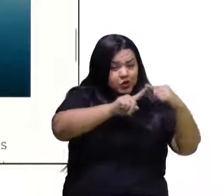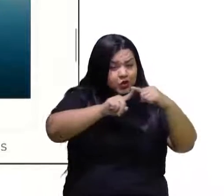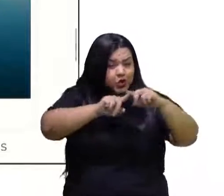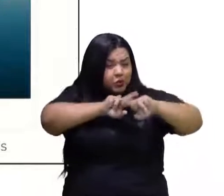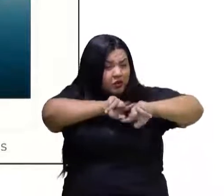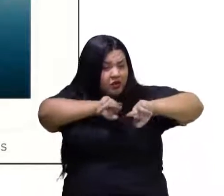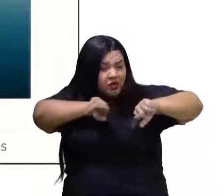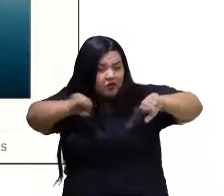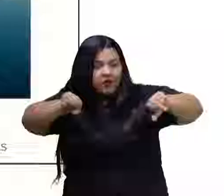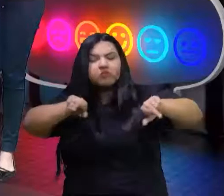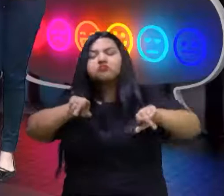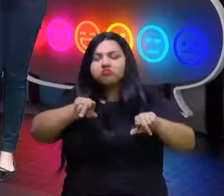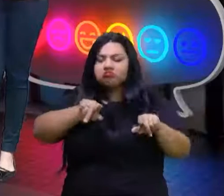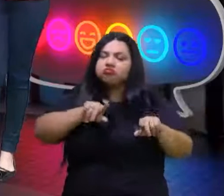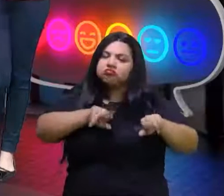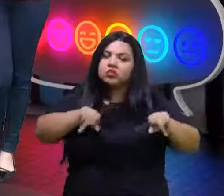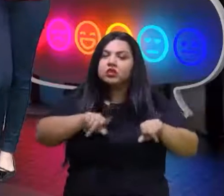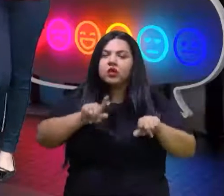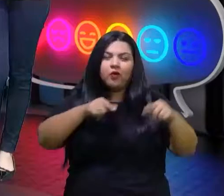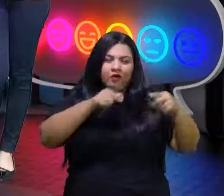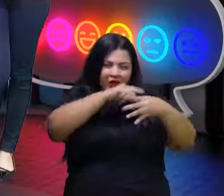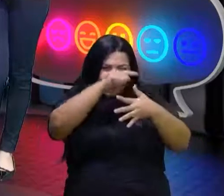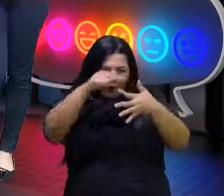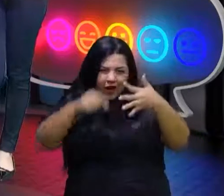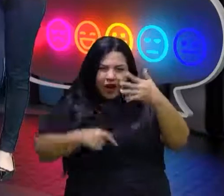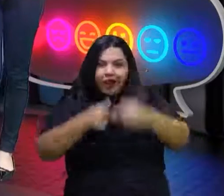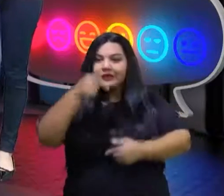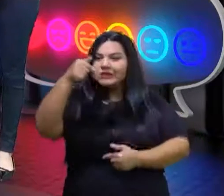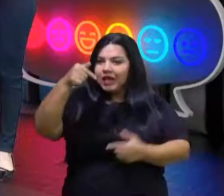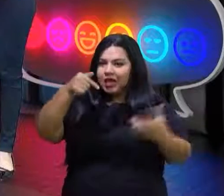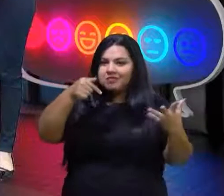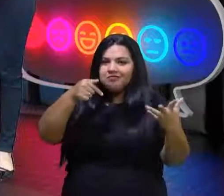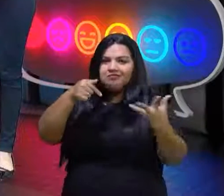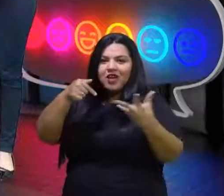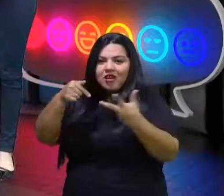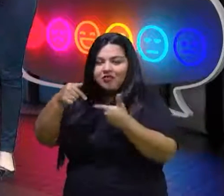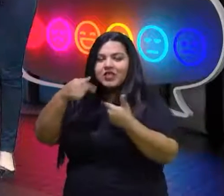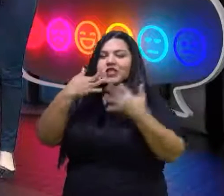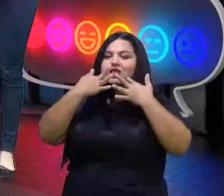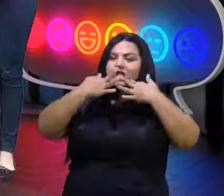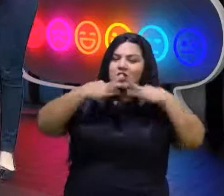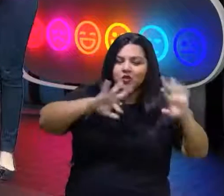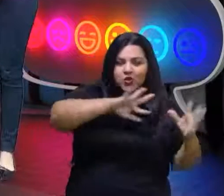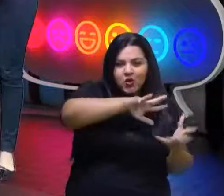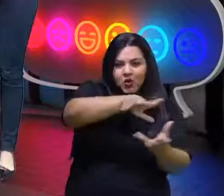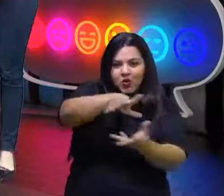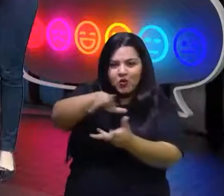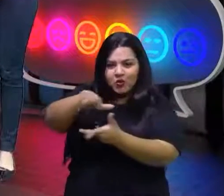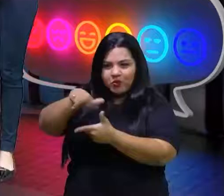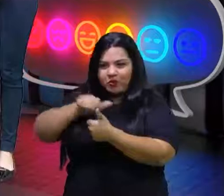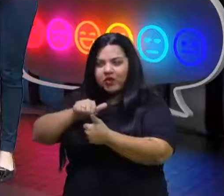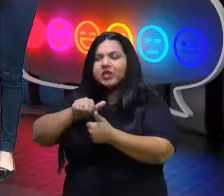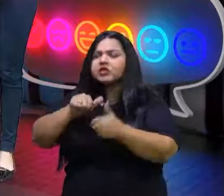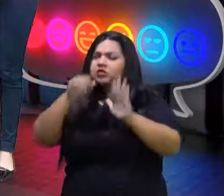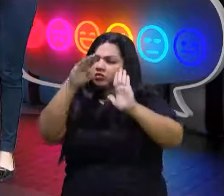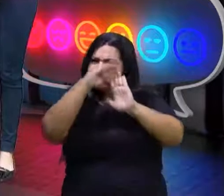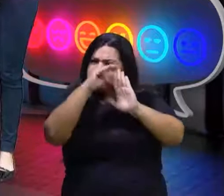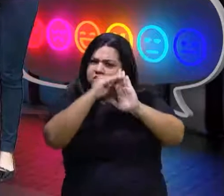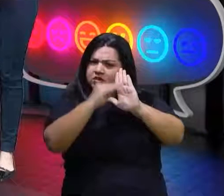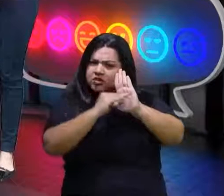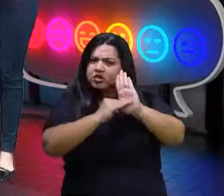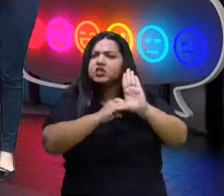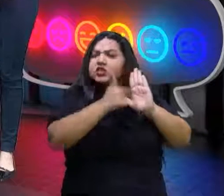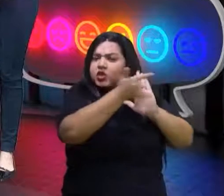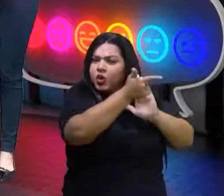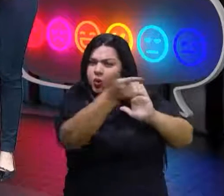são 7 lugares aí que são considerados as novas 7 maravilhas naturais do mundo, né? Na lista,